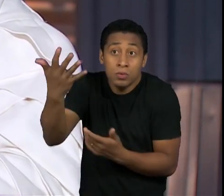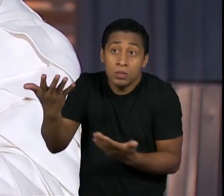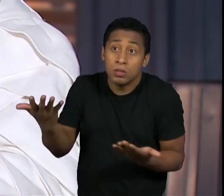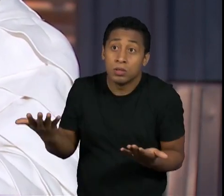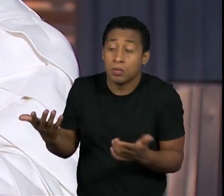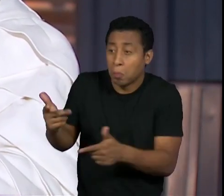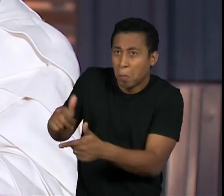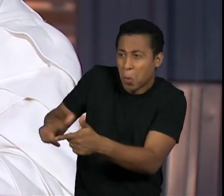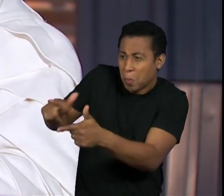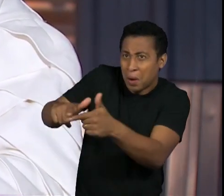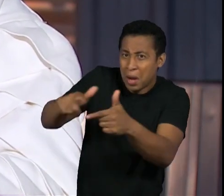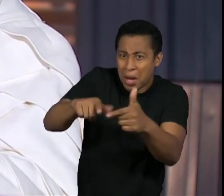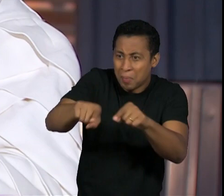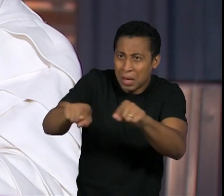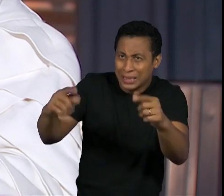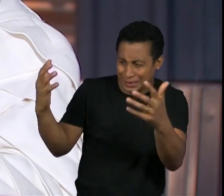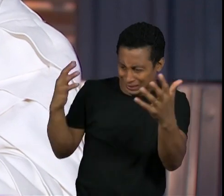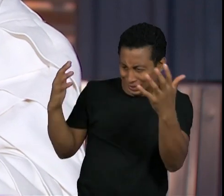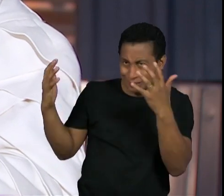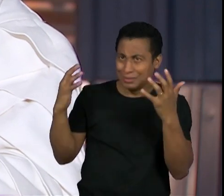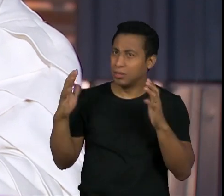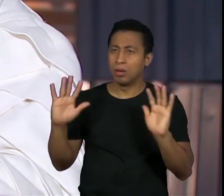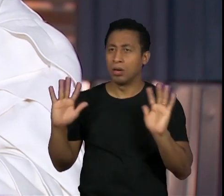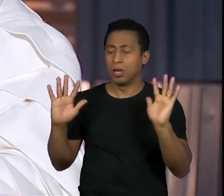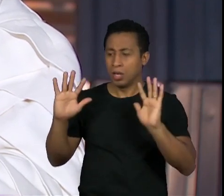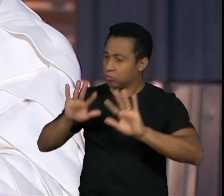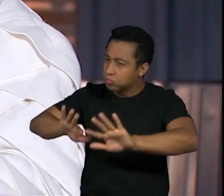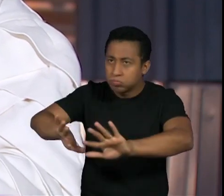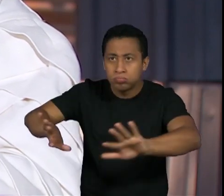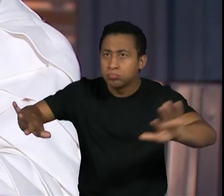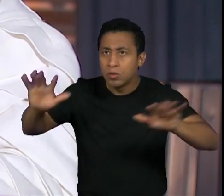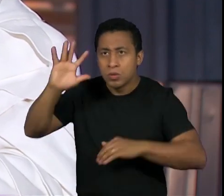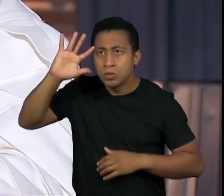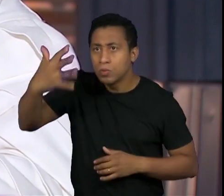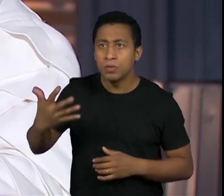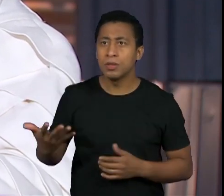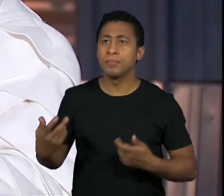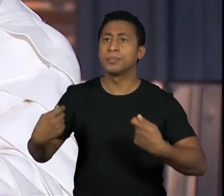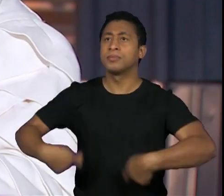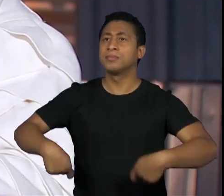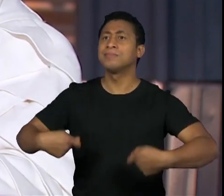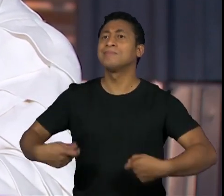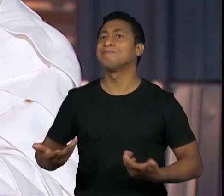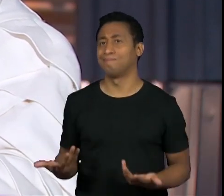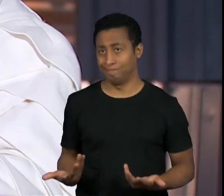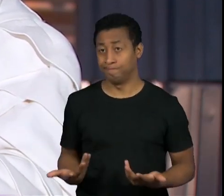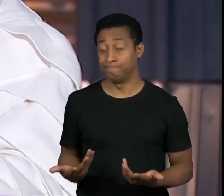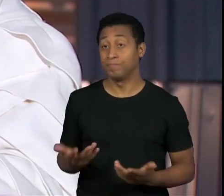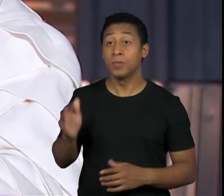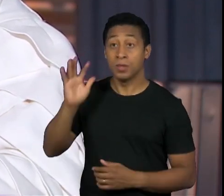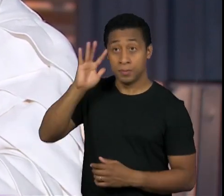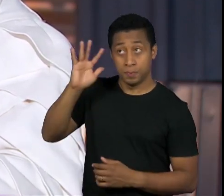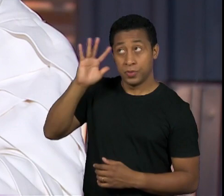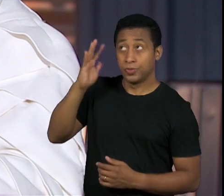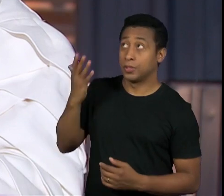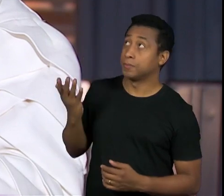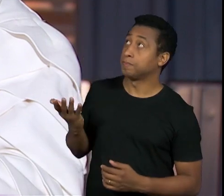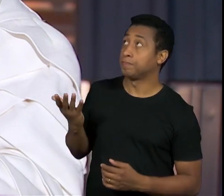me carecem, que me pressionam. Né? Porque se a gente fizer o papel